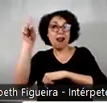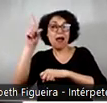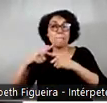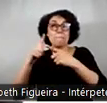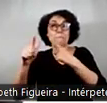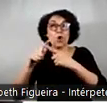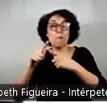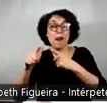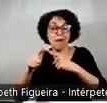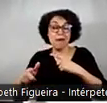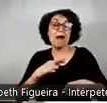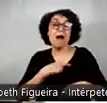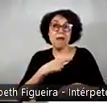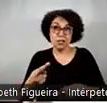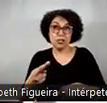Malala